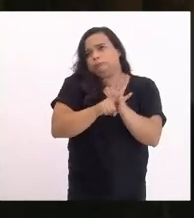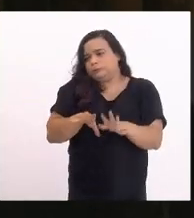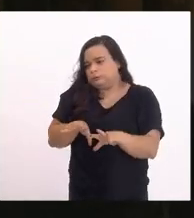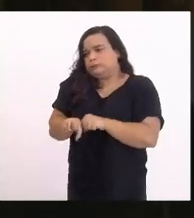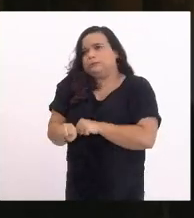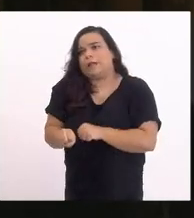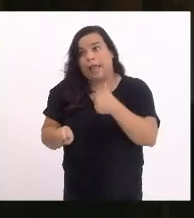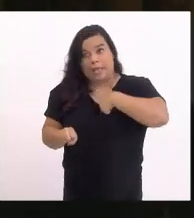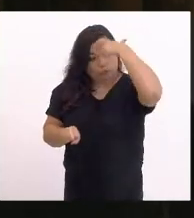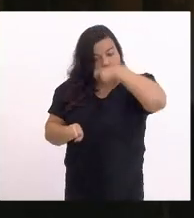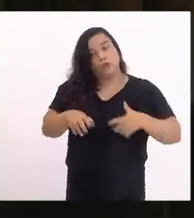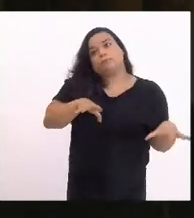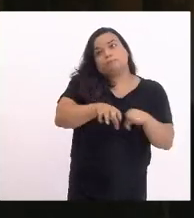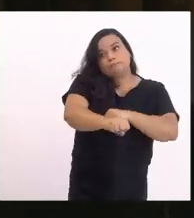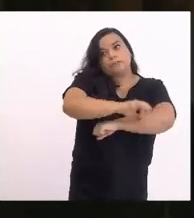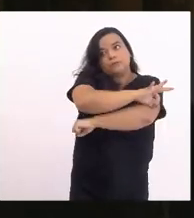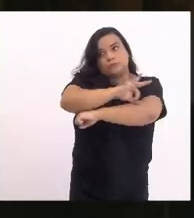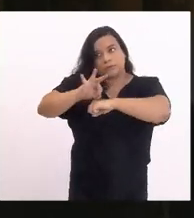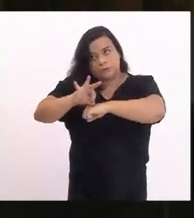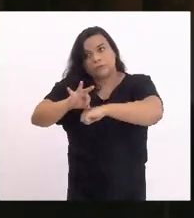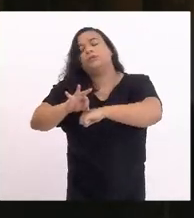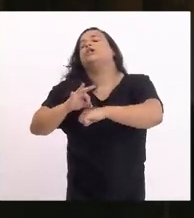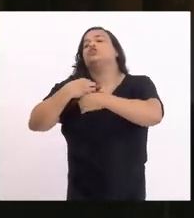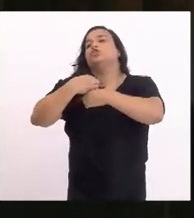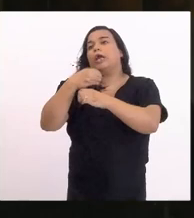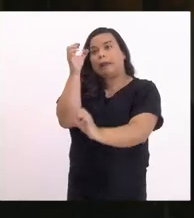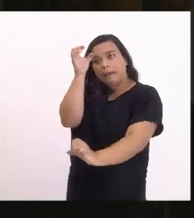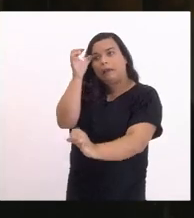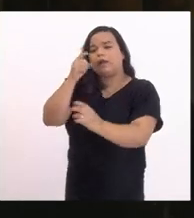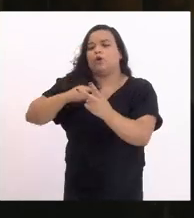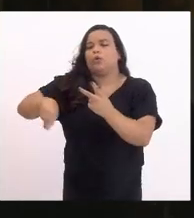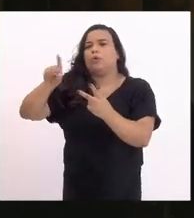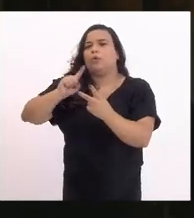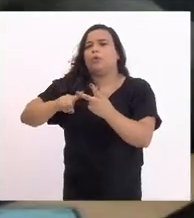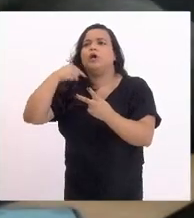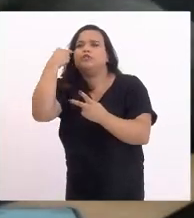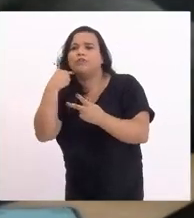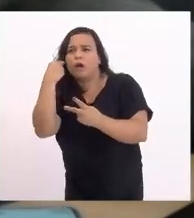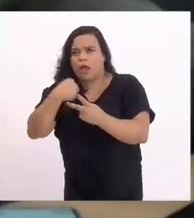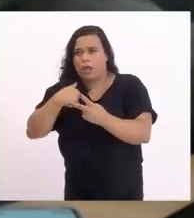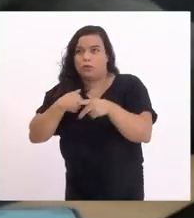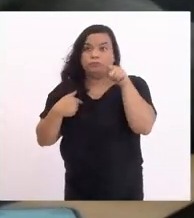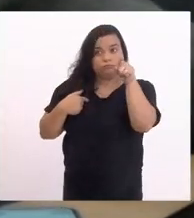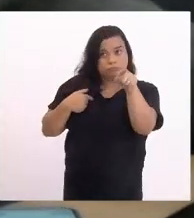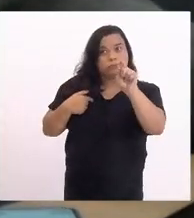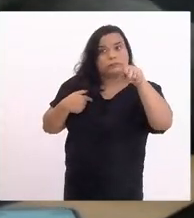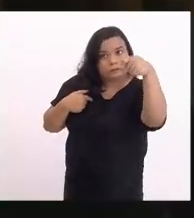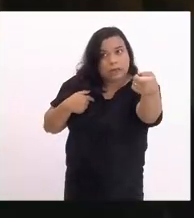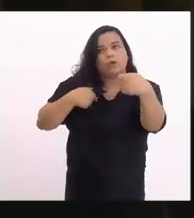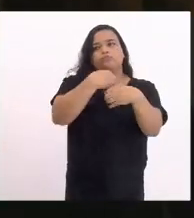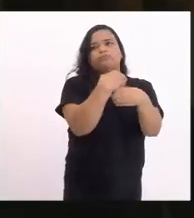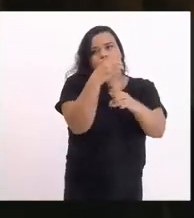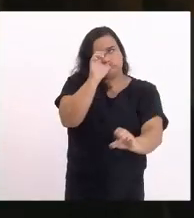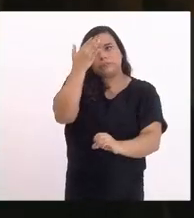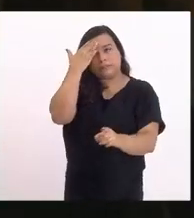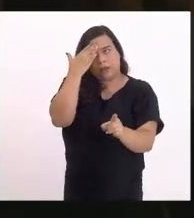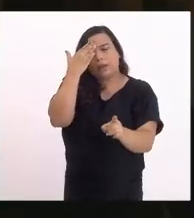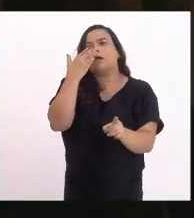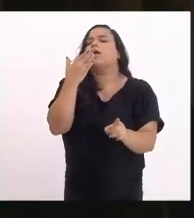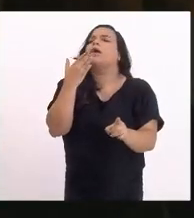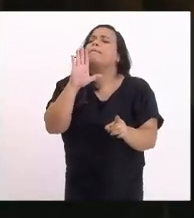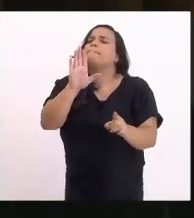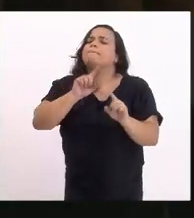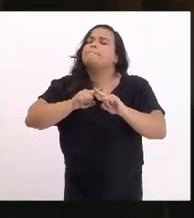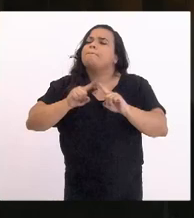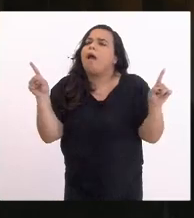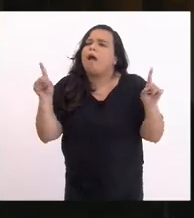engenharia e advocacia, mas não sou geólogo, o senhor é engenheiro. Então, basicamente, uma montanha, ela é